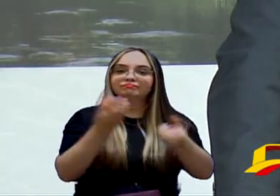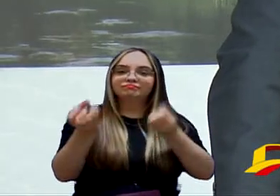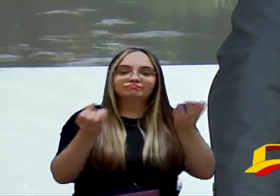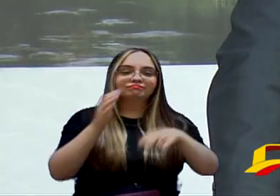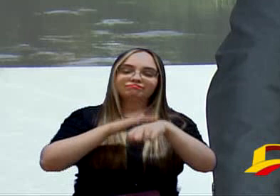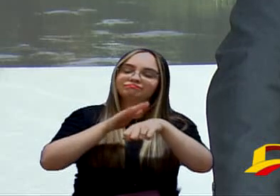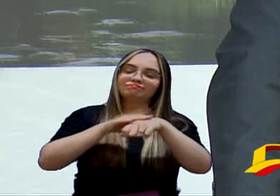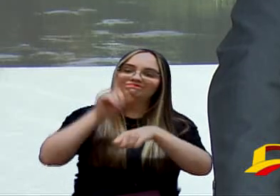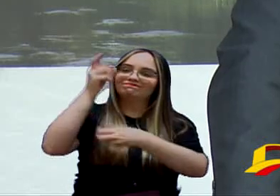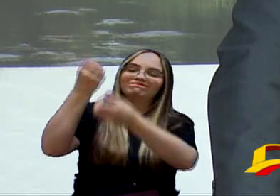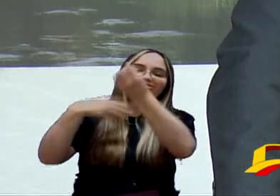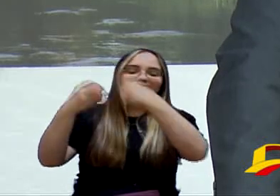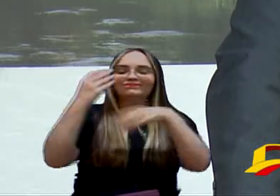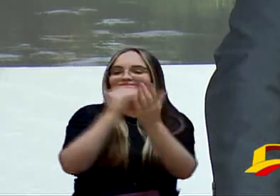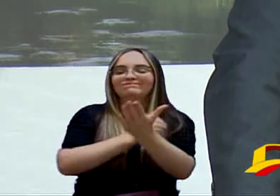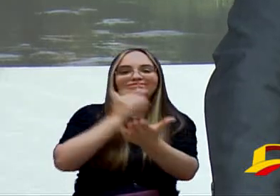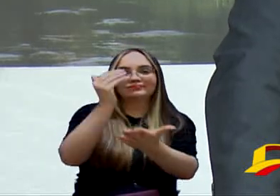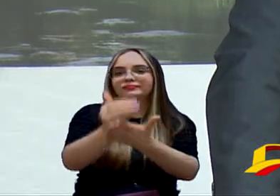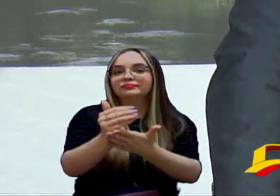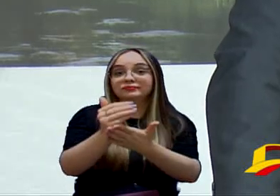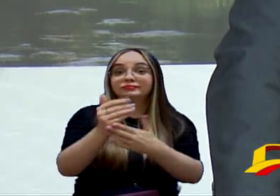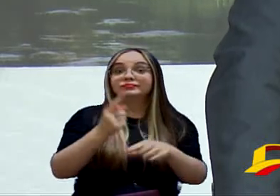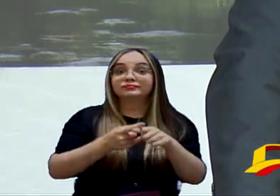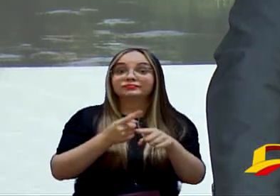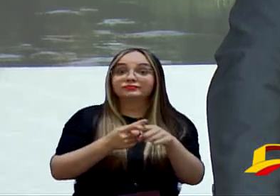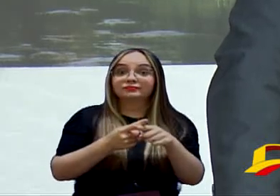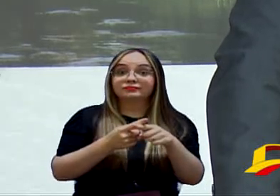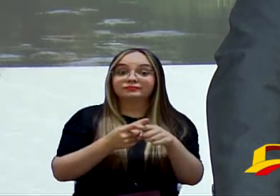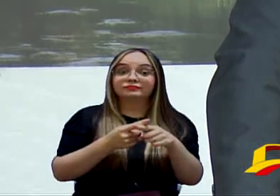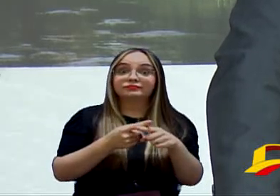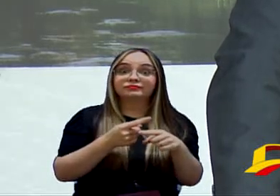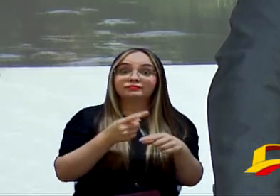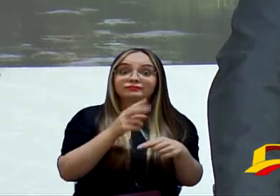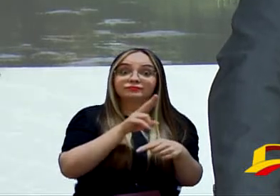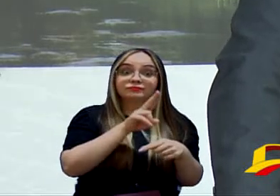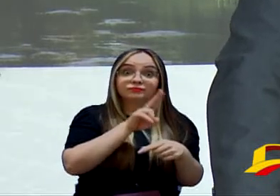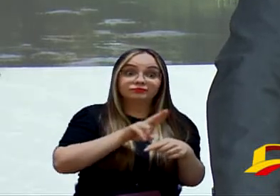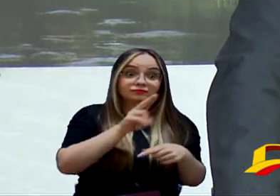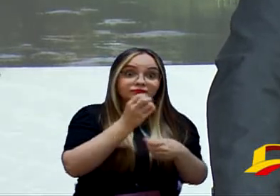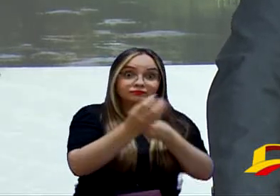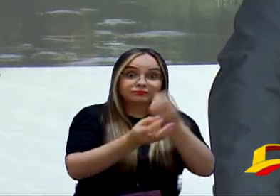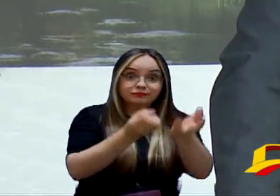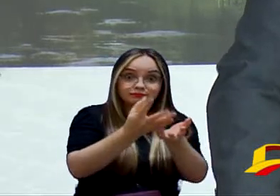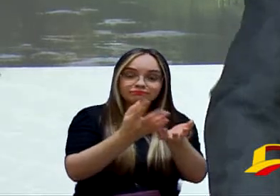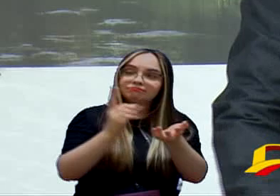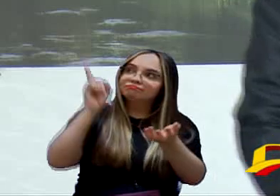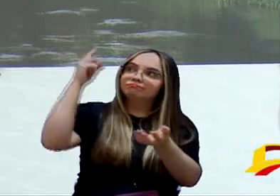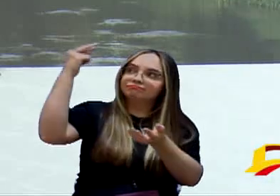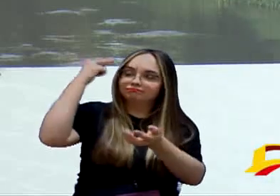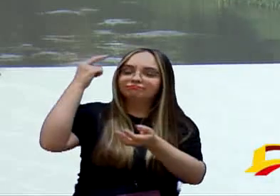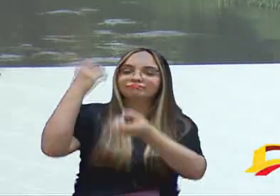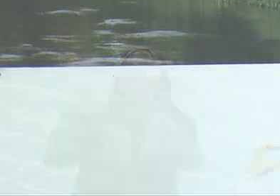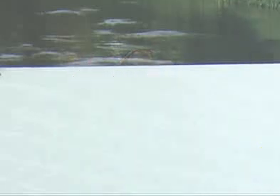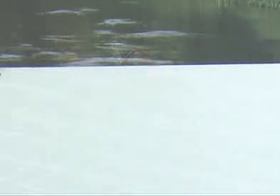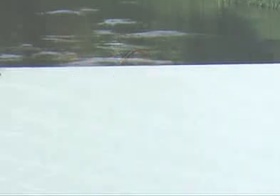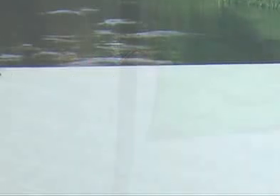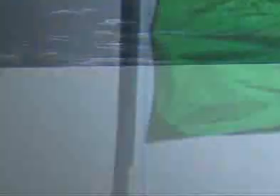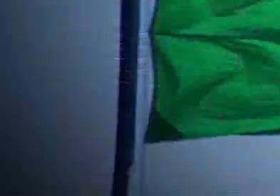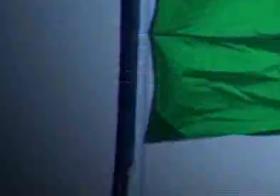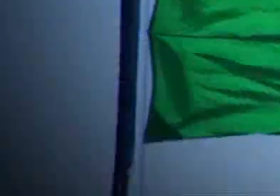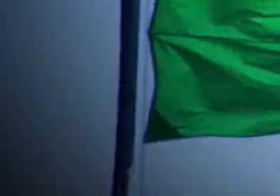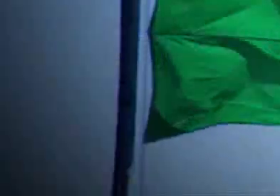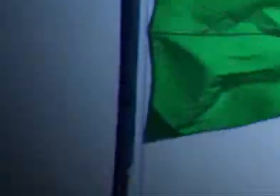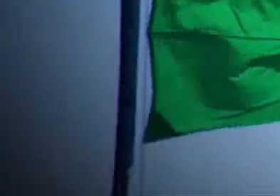será dada a vocês pois a medida que usarem também será usada para medir vocês palavras do Senhor